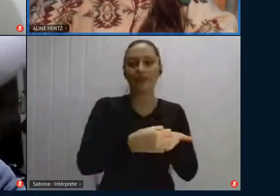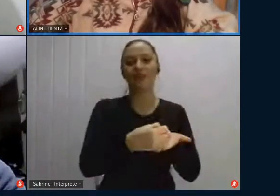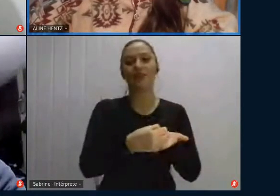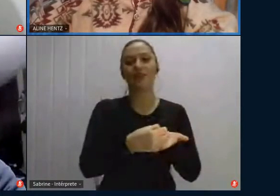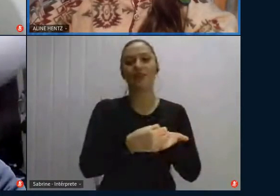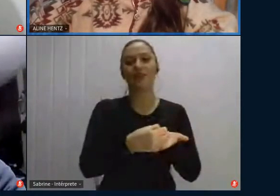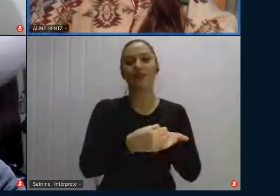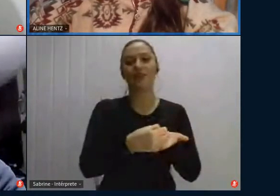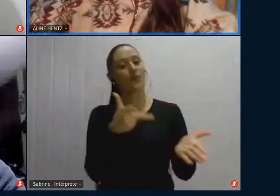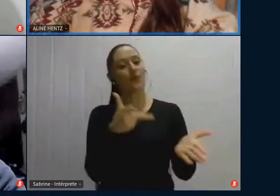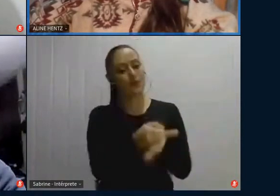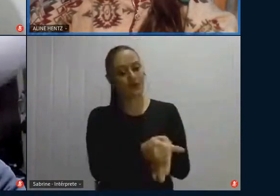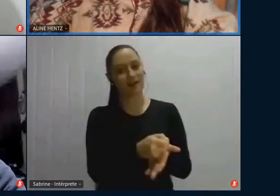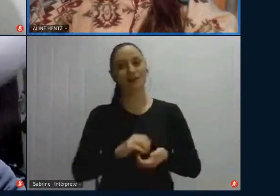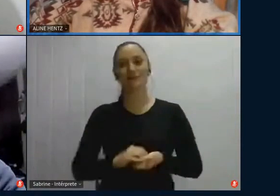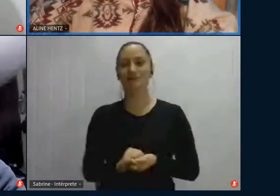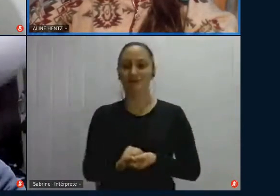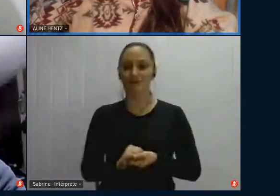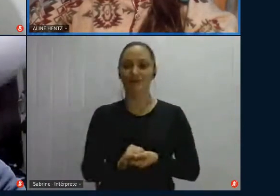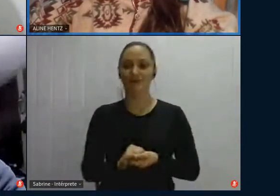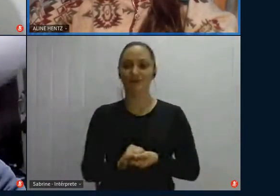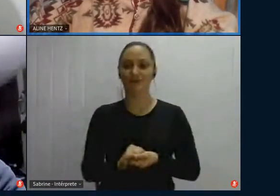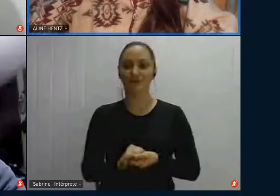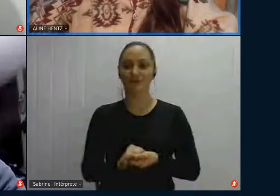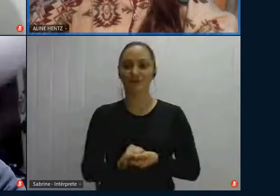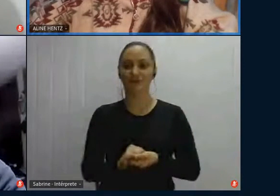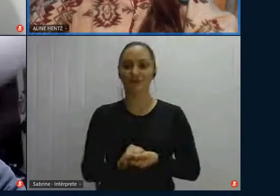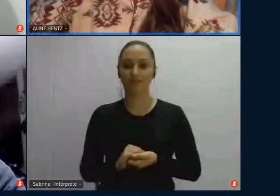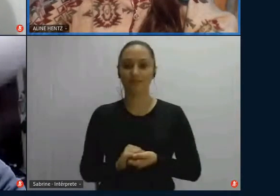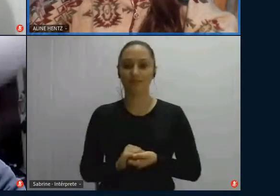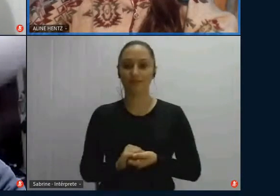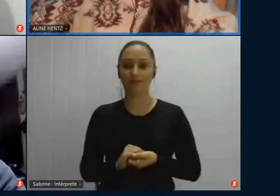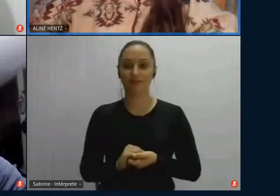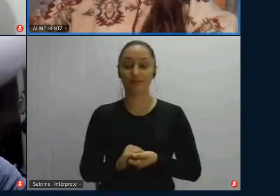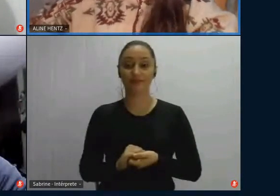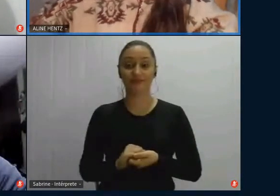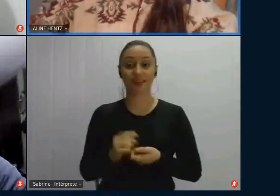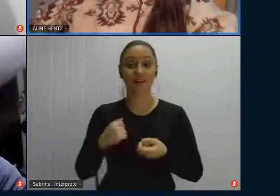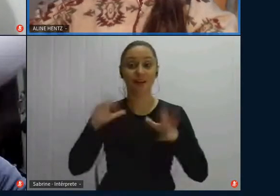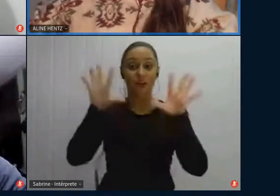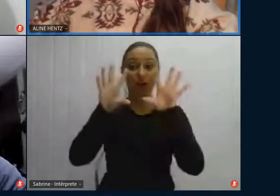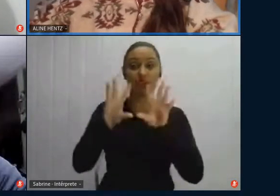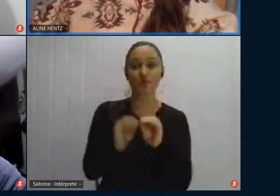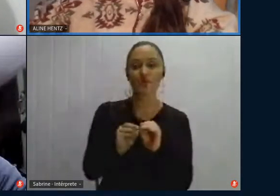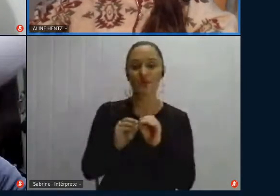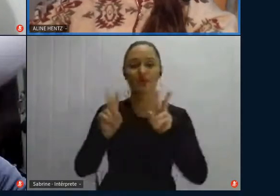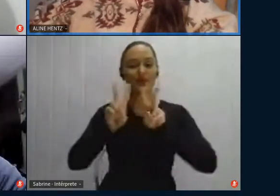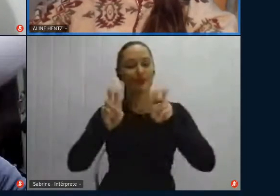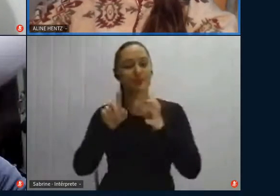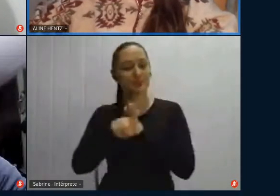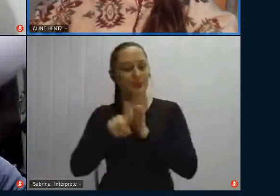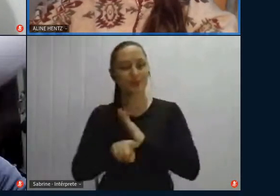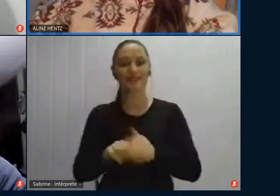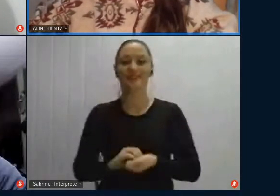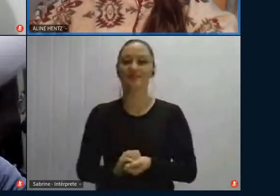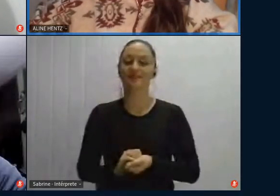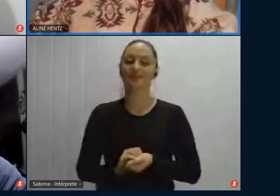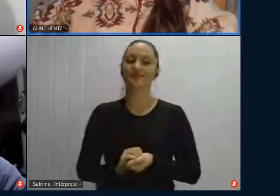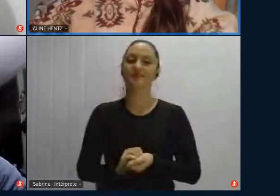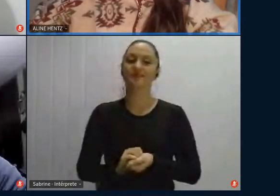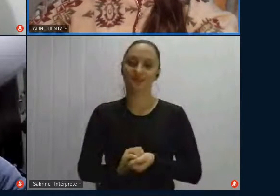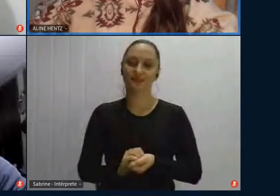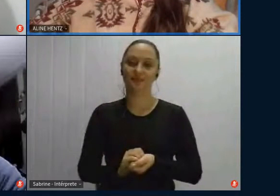orgânicos. Bom, estou tentando aqui fazer um apanhado e agradecer muito a participação de